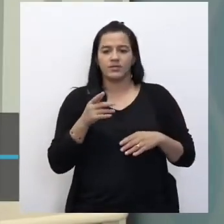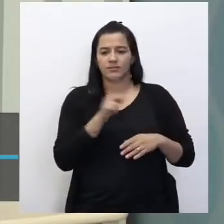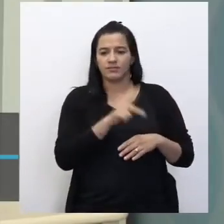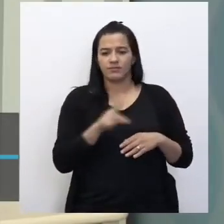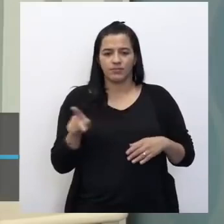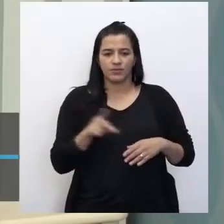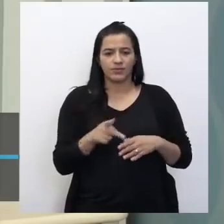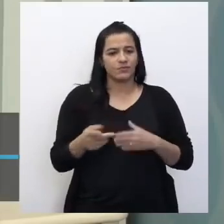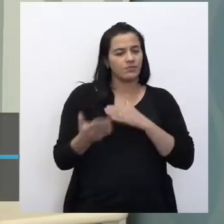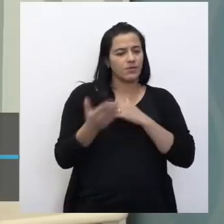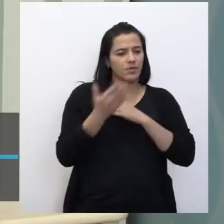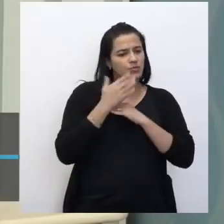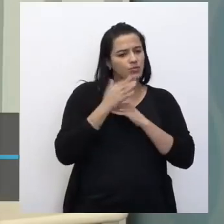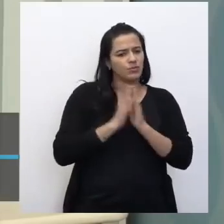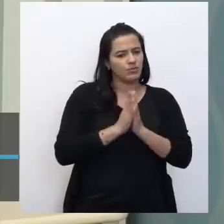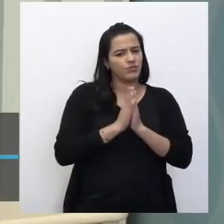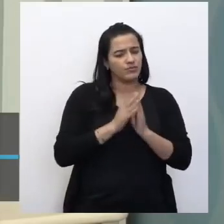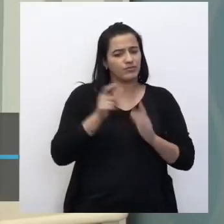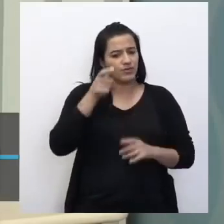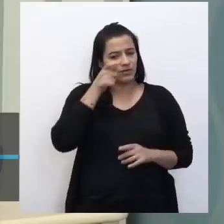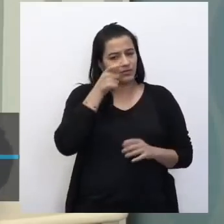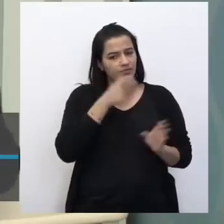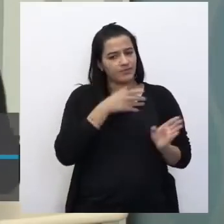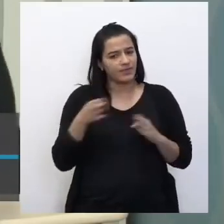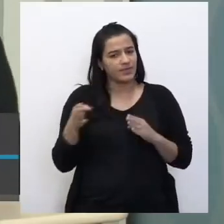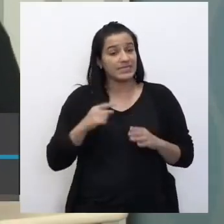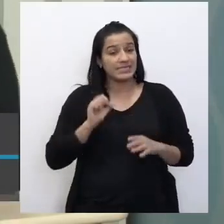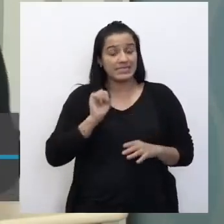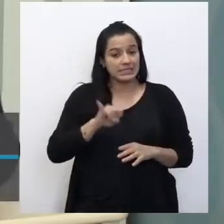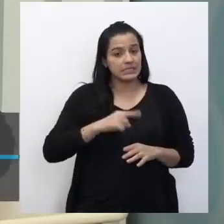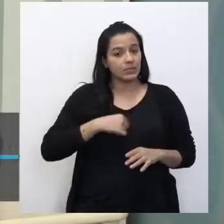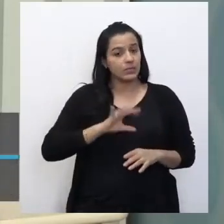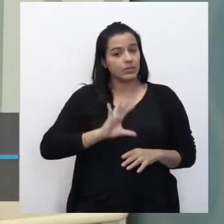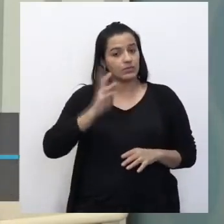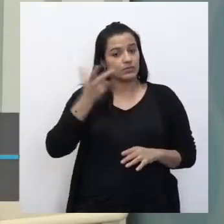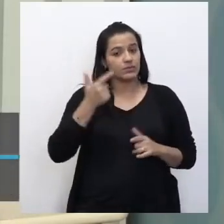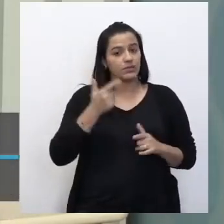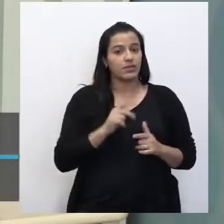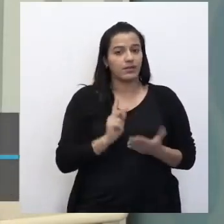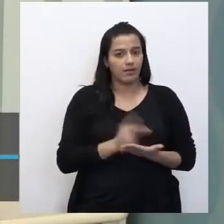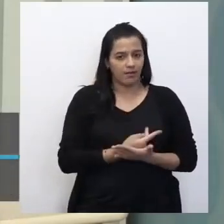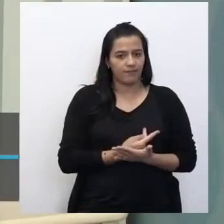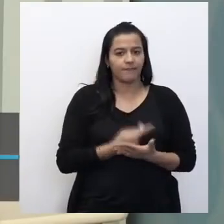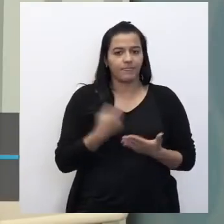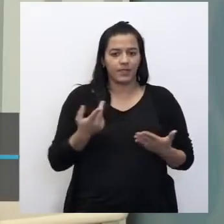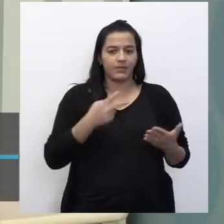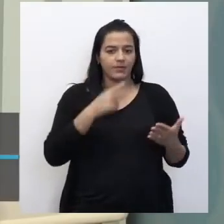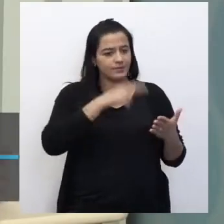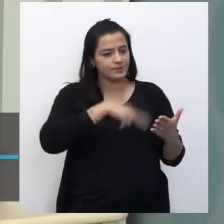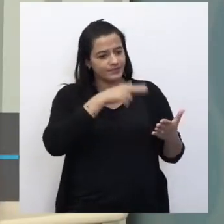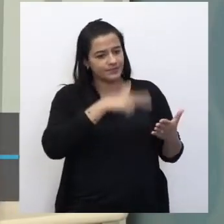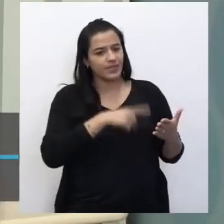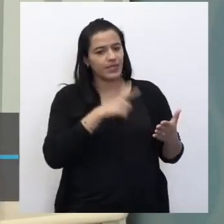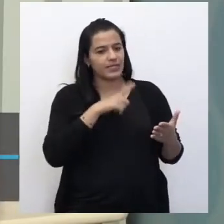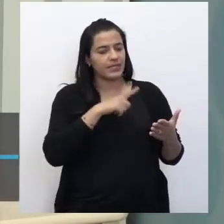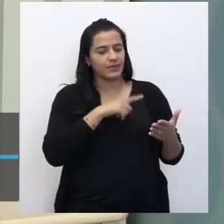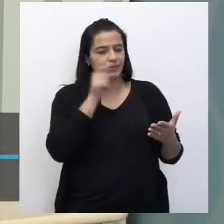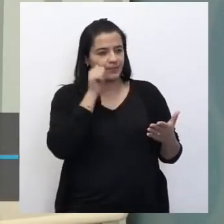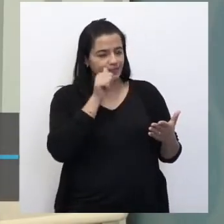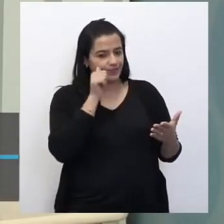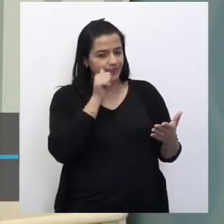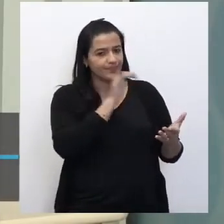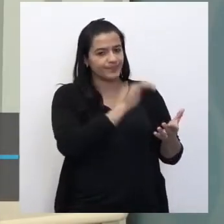e me corrijam se eu cometer algum equívoco. Mas o Brás Cubas, ele tem uma pretendente que se